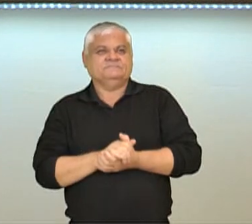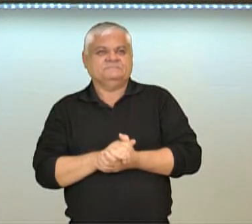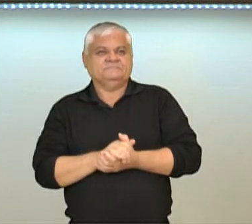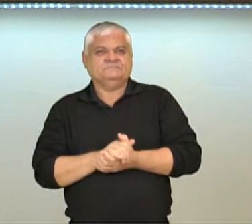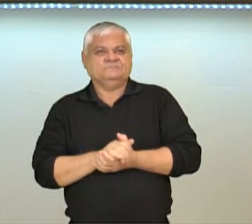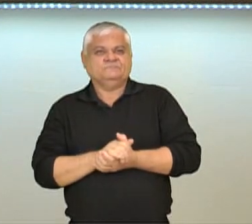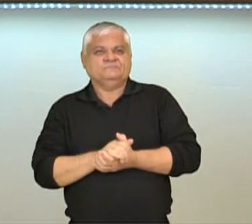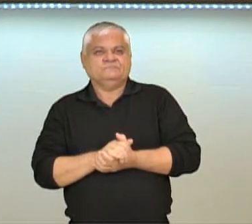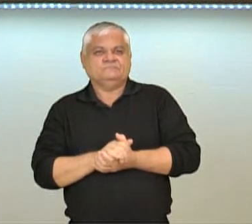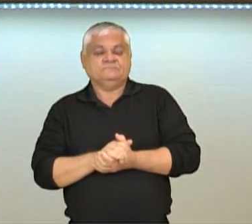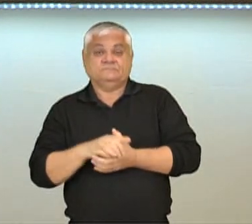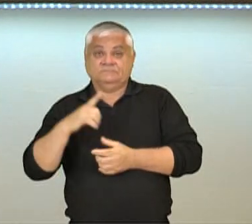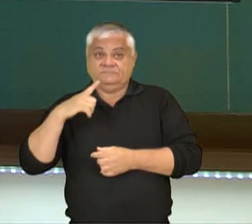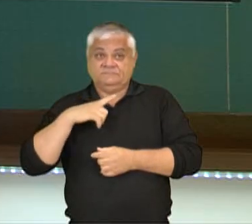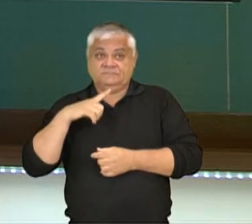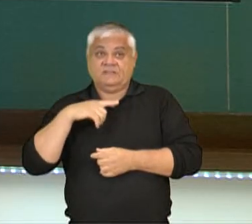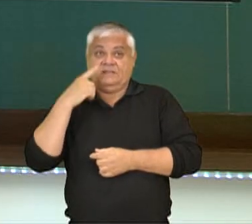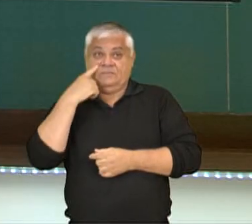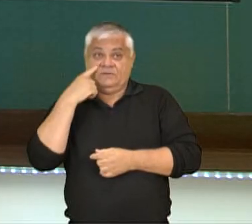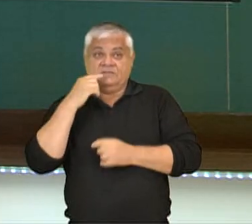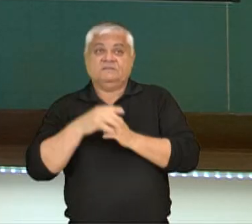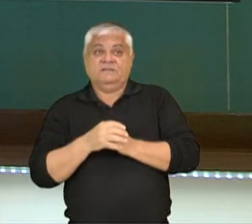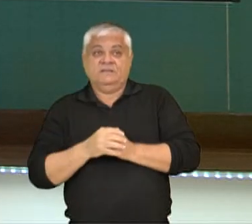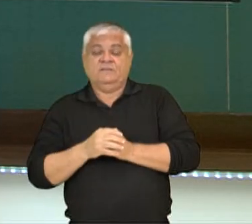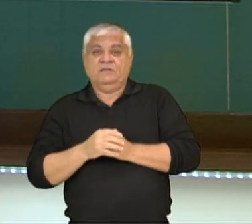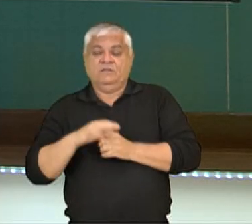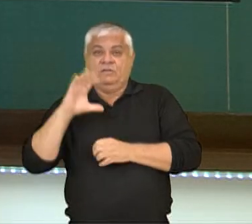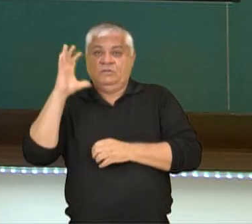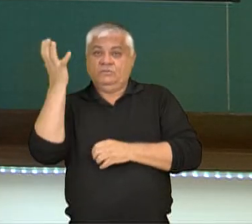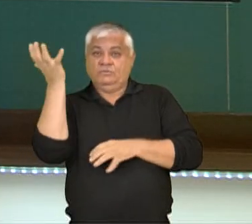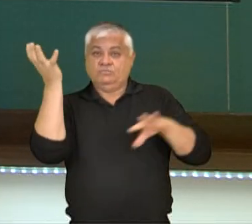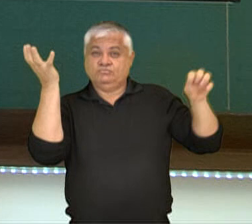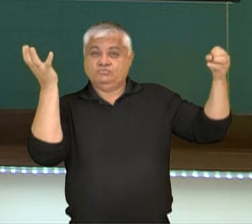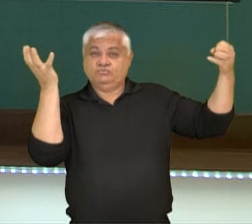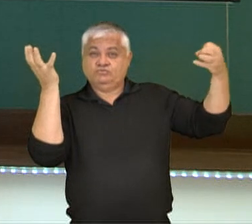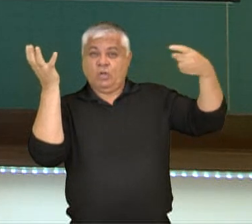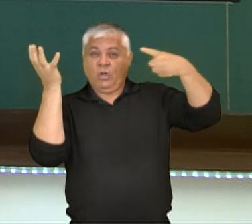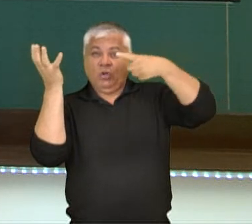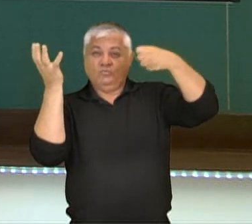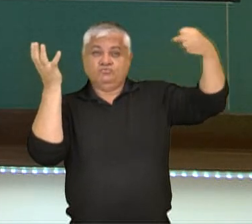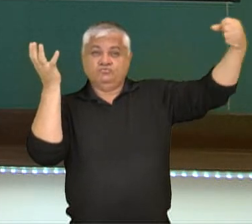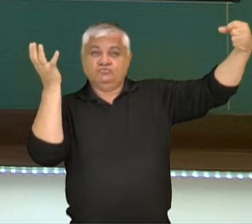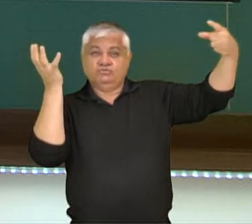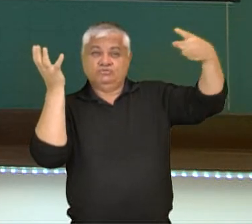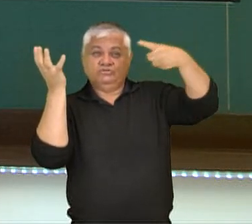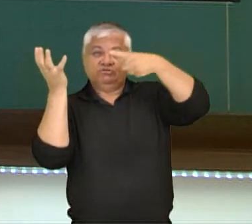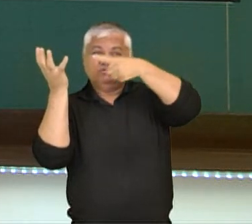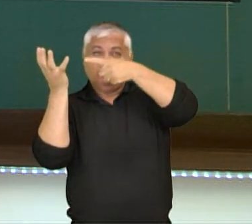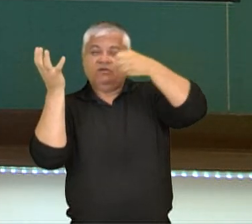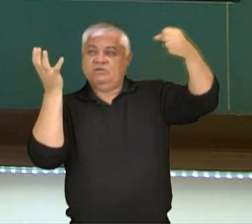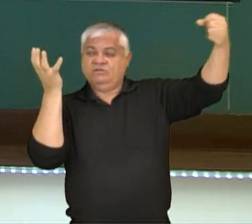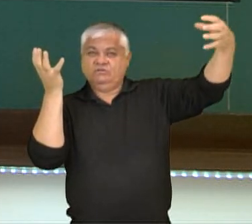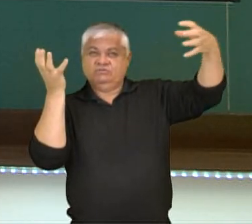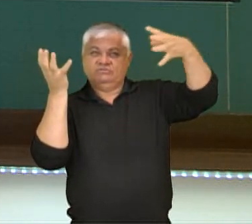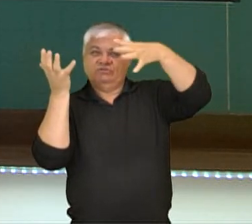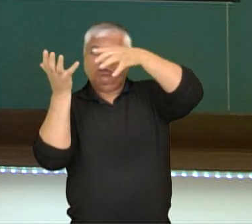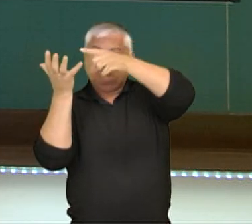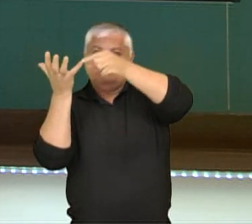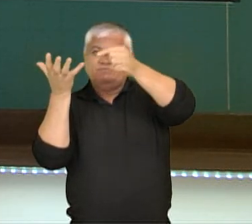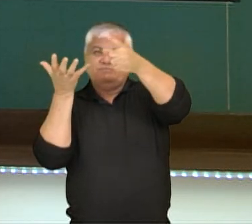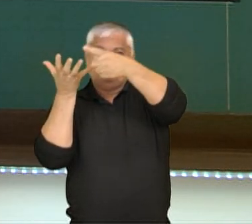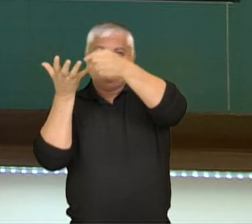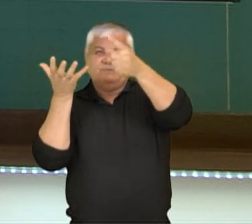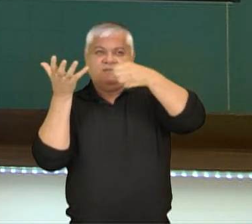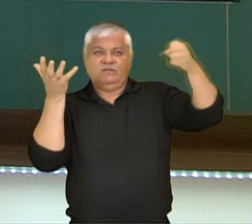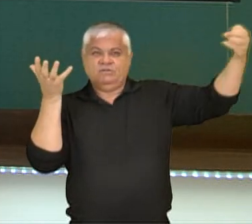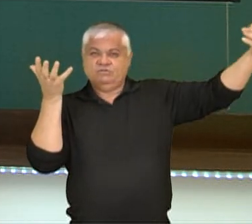fotossintético. Então aqui a gente observa um sol, a plantinha. Olha aqui, ó, a luz penetrando aqui nas